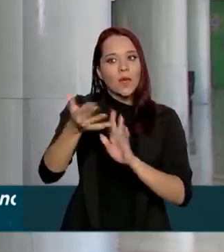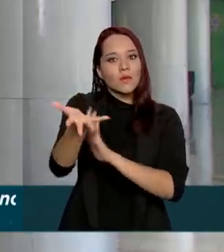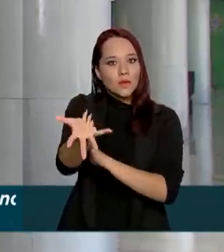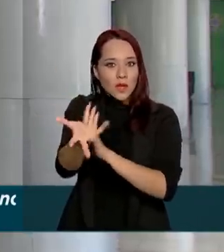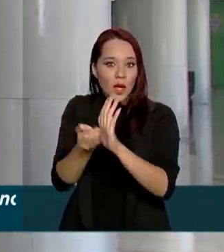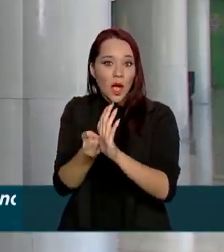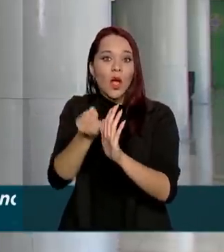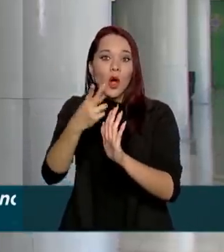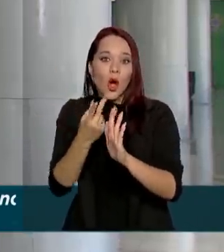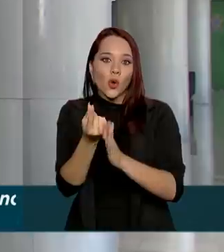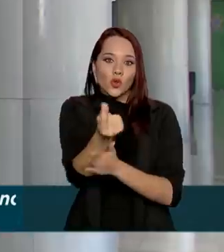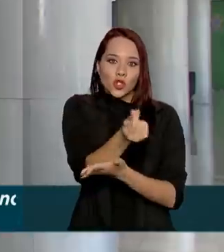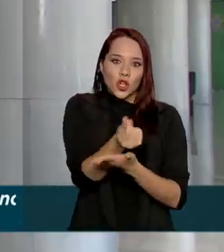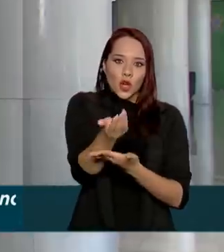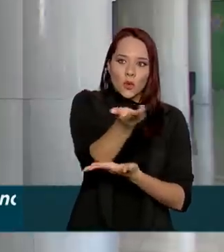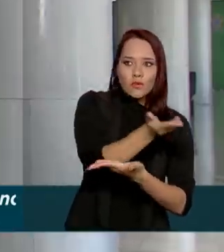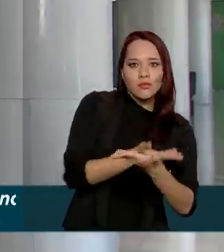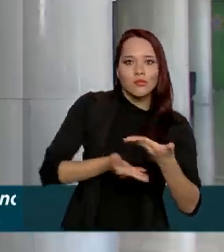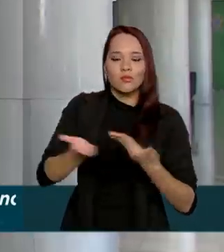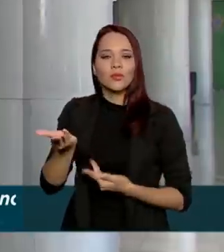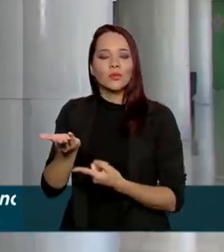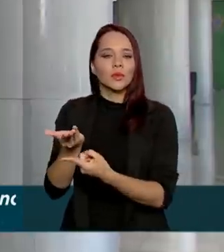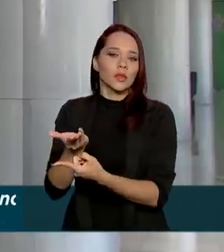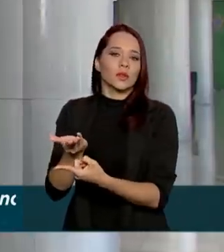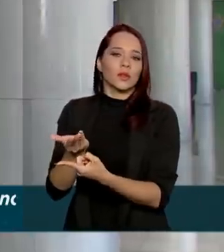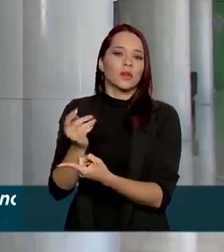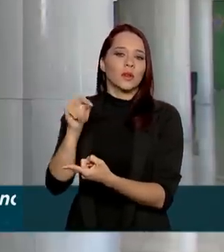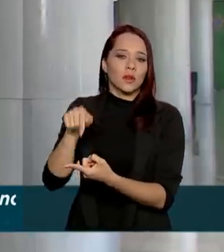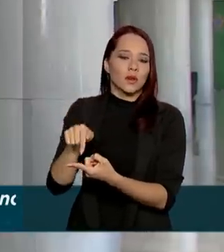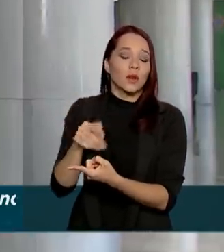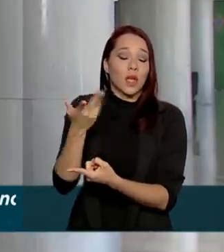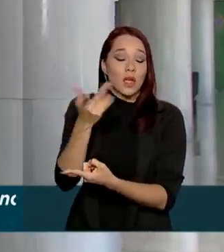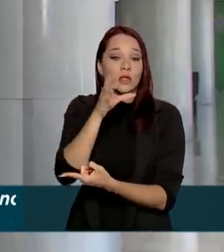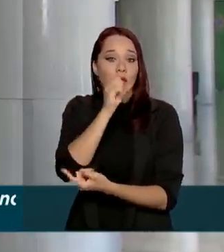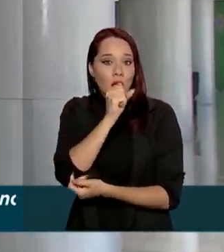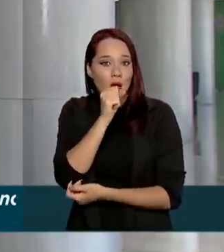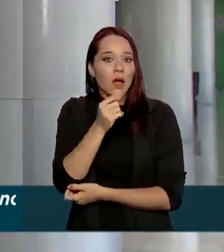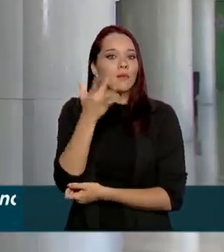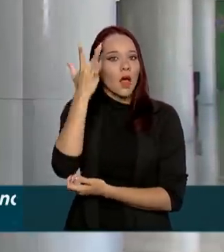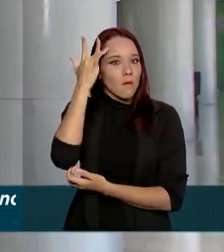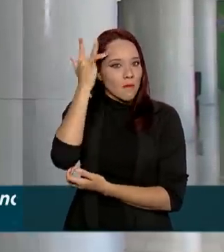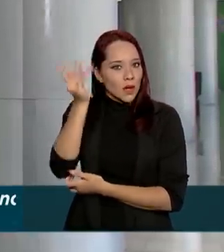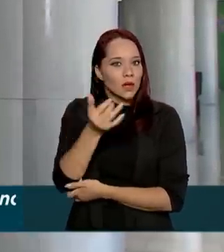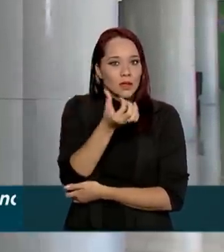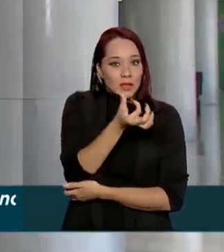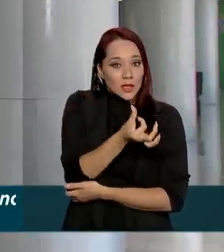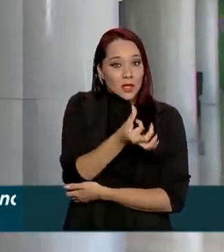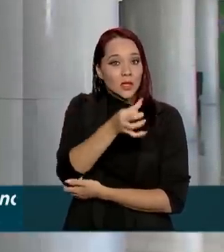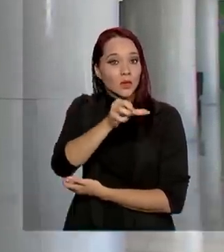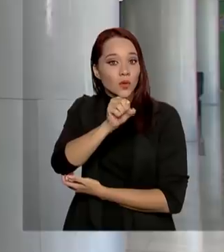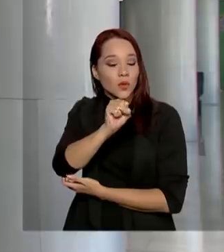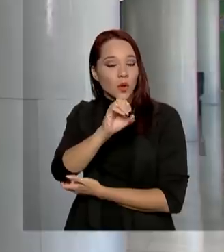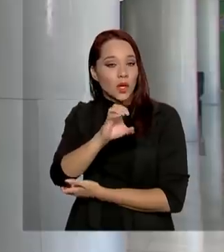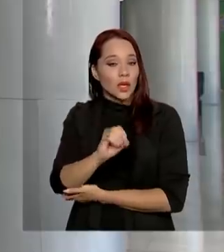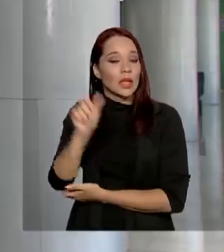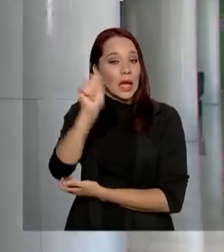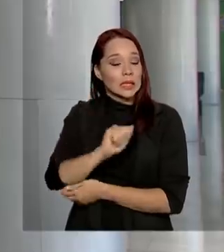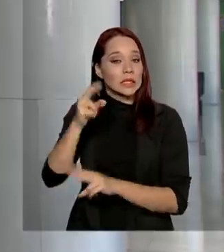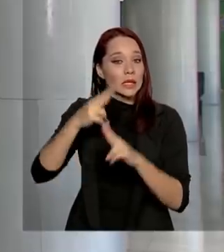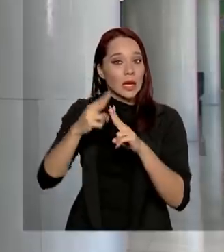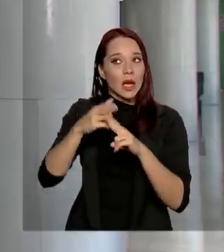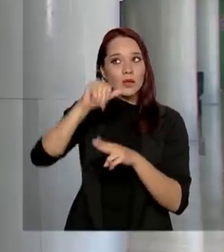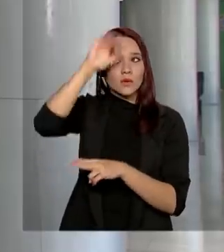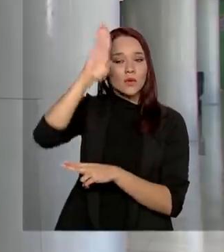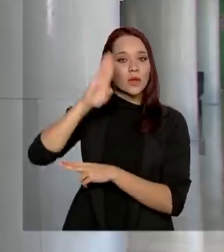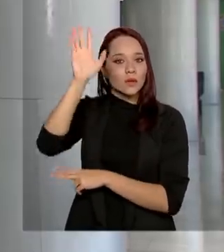sacar ou transferir o benefício. E neste sábado, amanhã, 680 agências da Caixa em